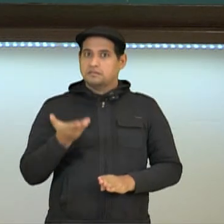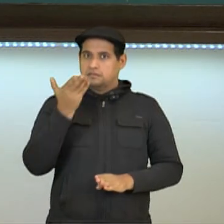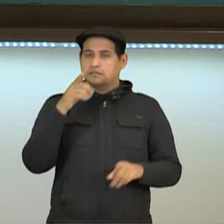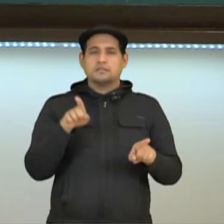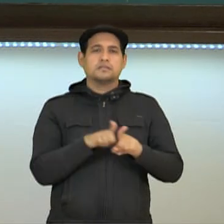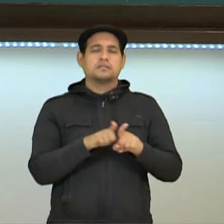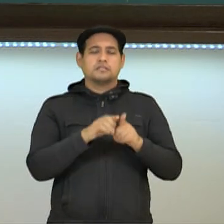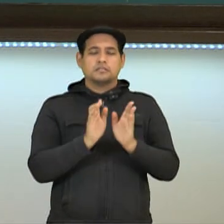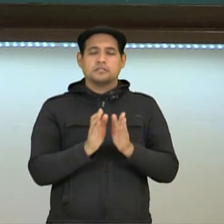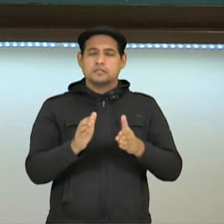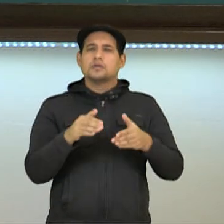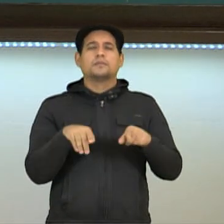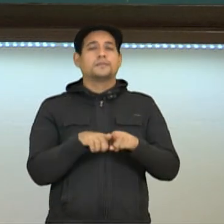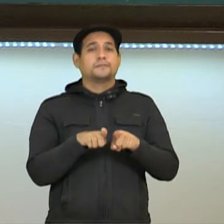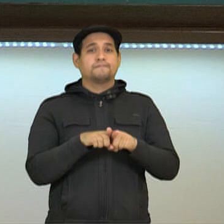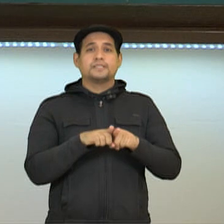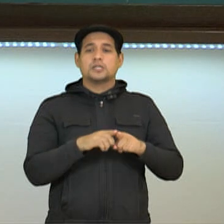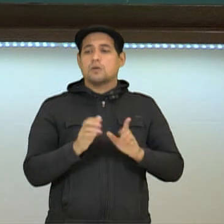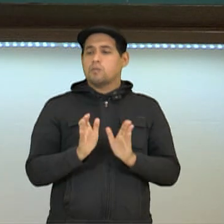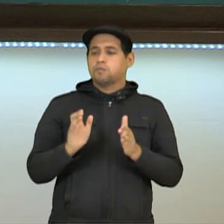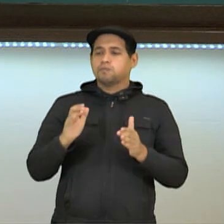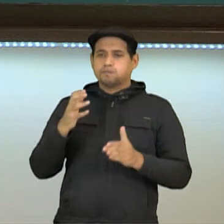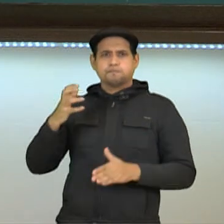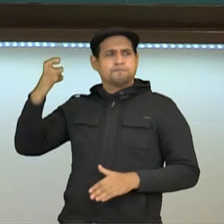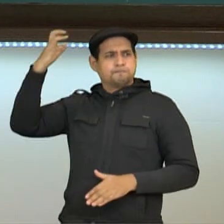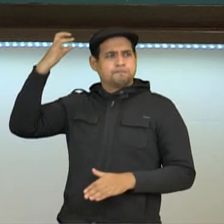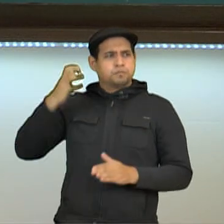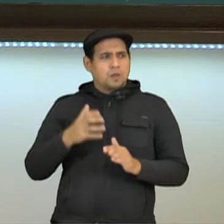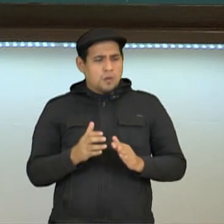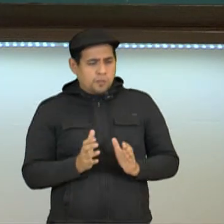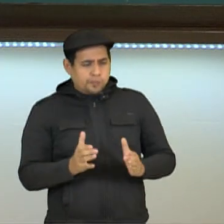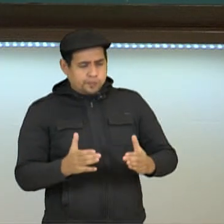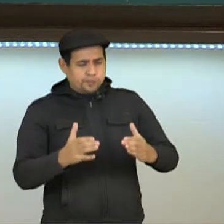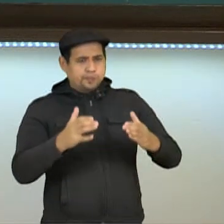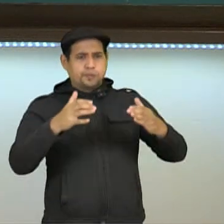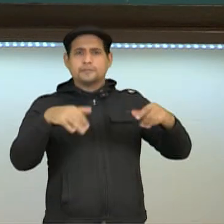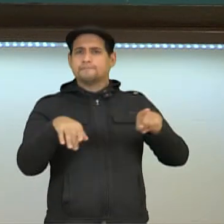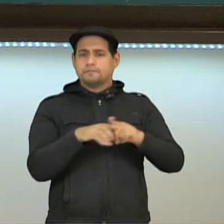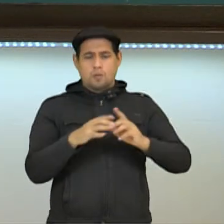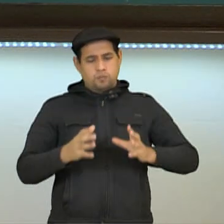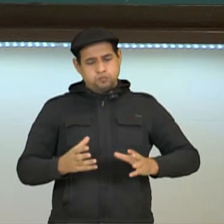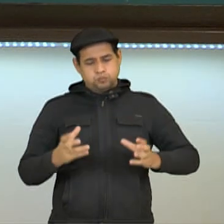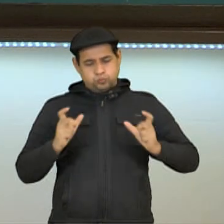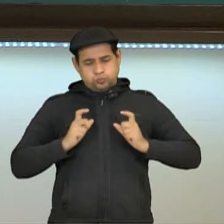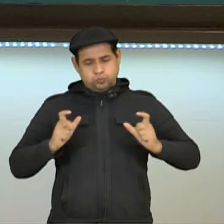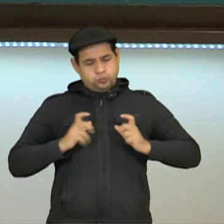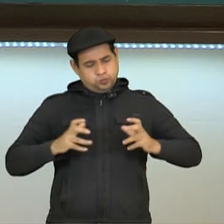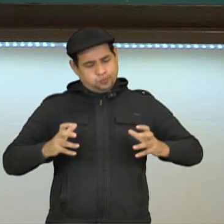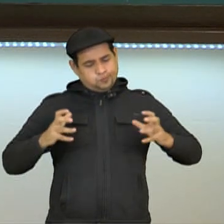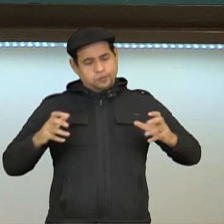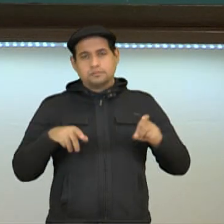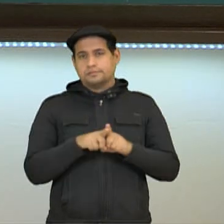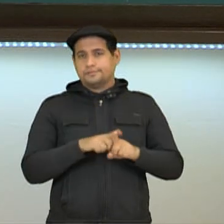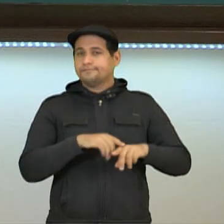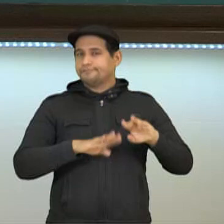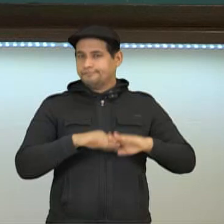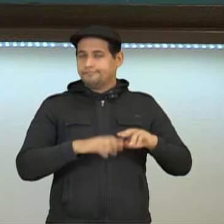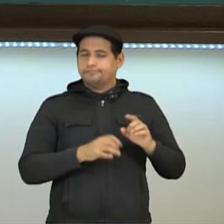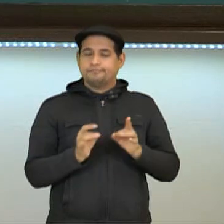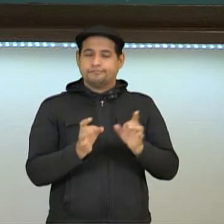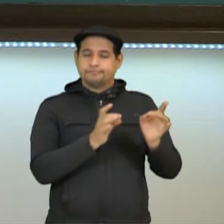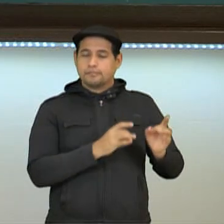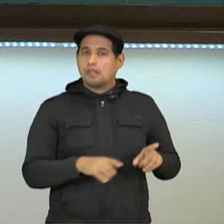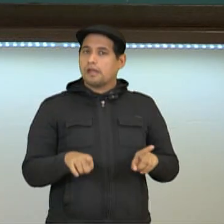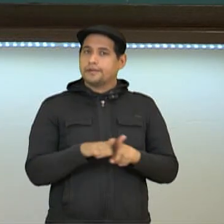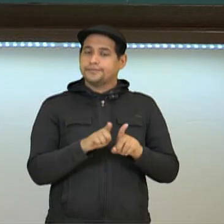as monarquias nacionais, elas foram enriquecendo através dessas práticas econômicas, através